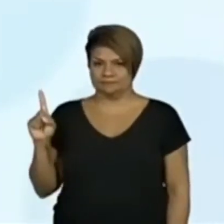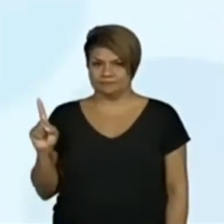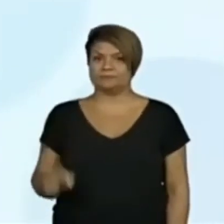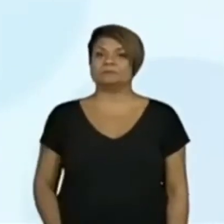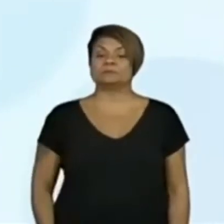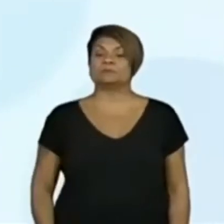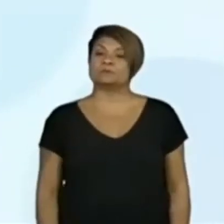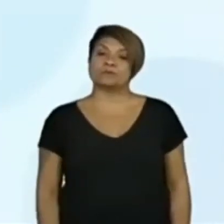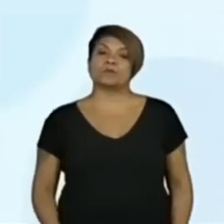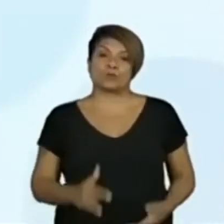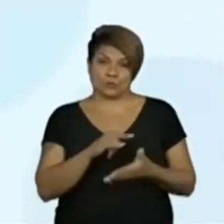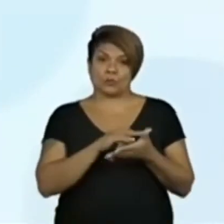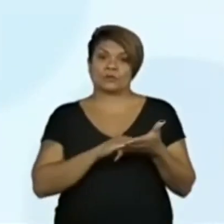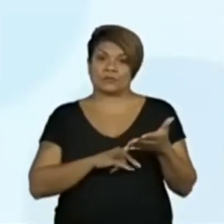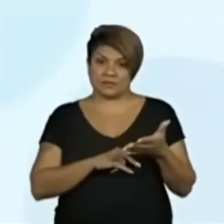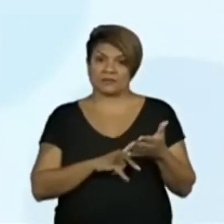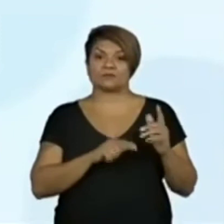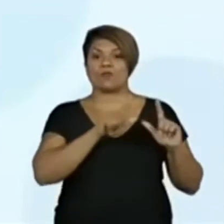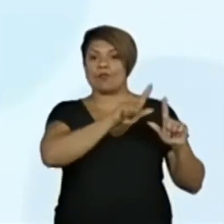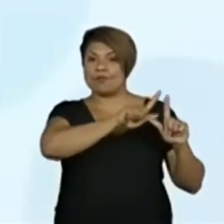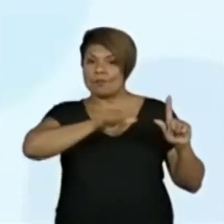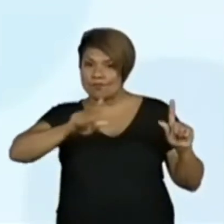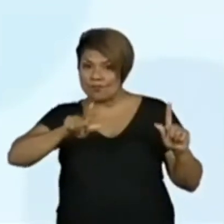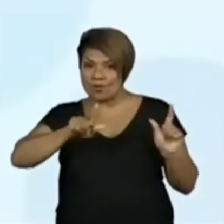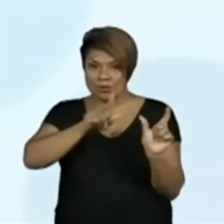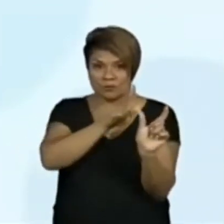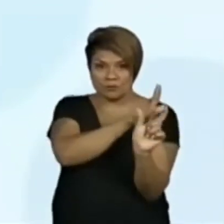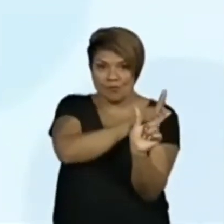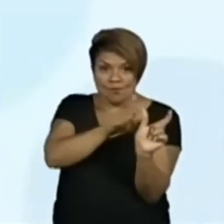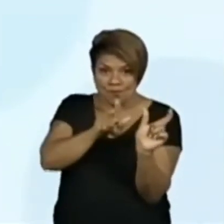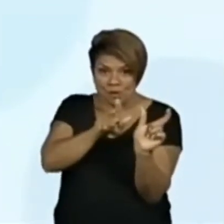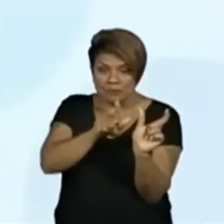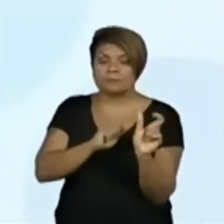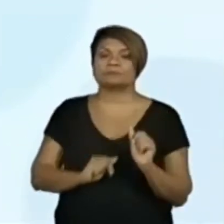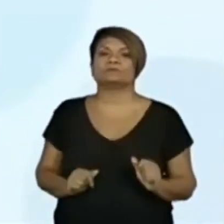seguinte texto com a lacuna para preenchermos.